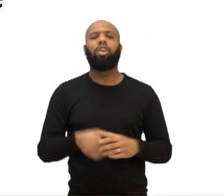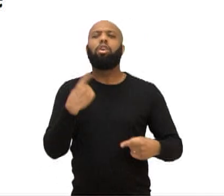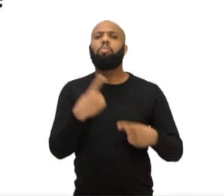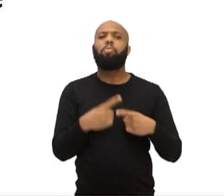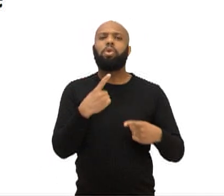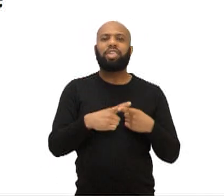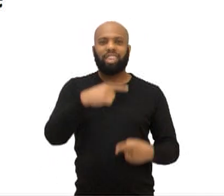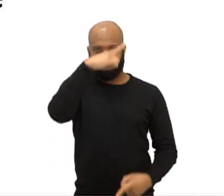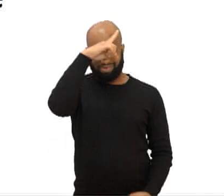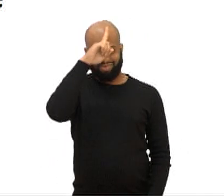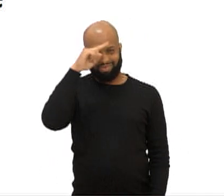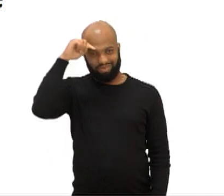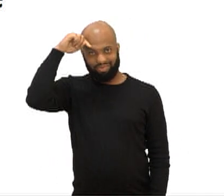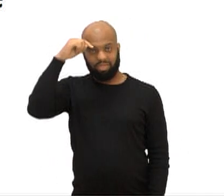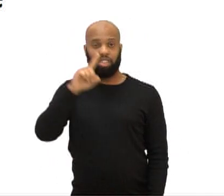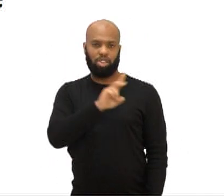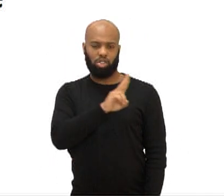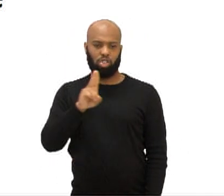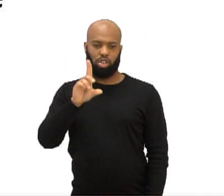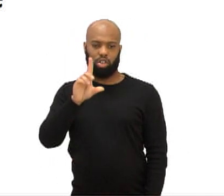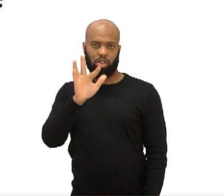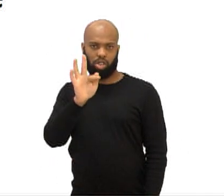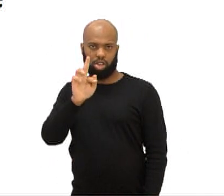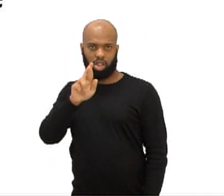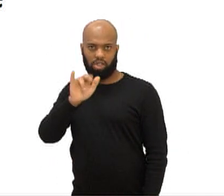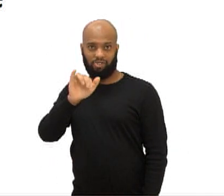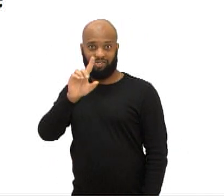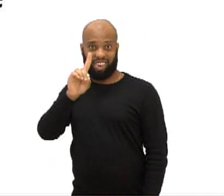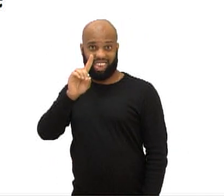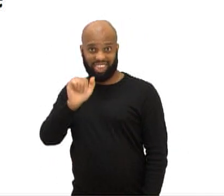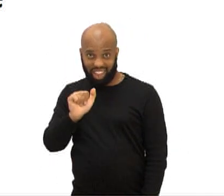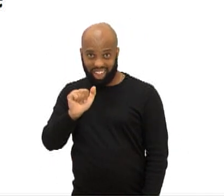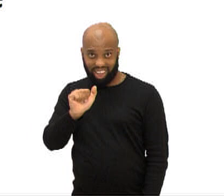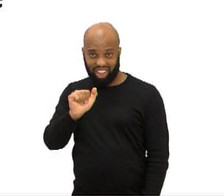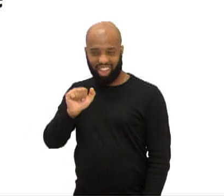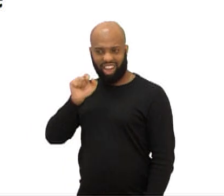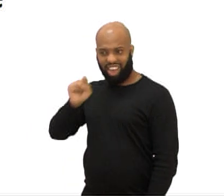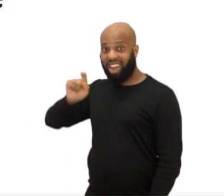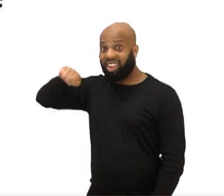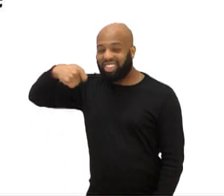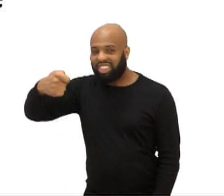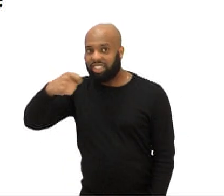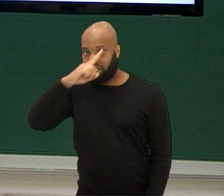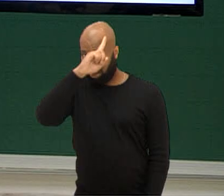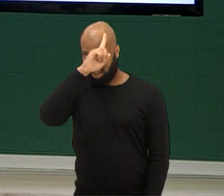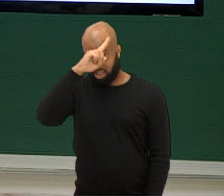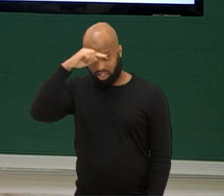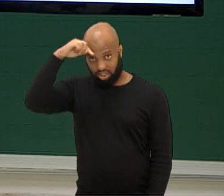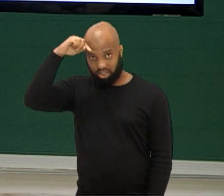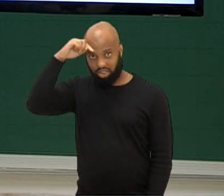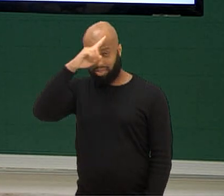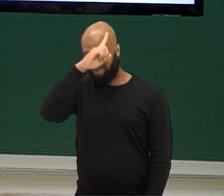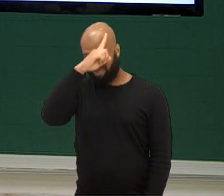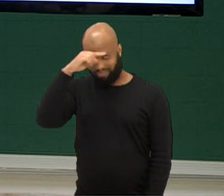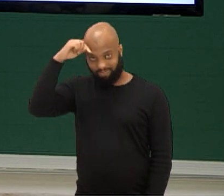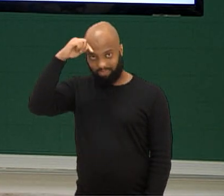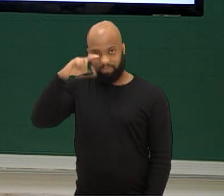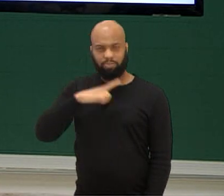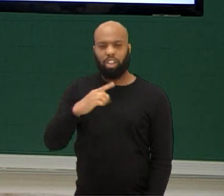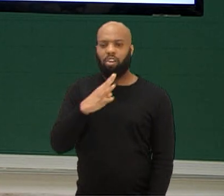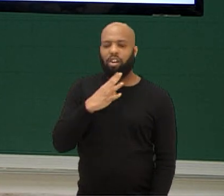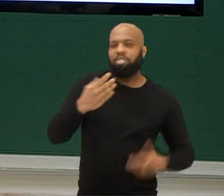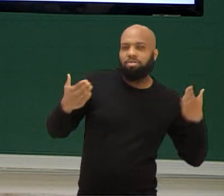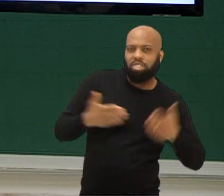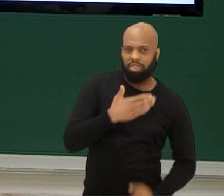Kahlo ha pintado tantos autorretratos? Quem conhece a Frida Kahlo aí? Vamos conhecê-la hoje um pouquinho melhor, né?